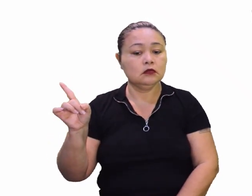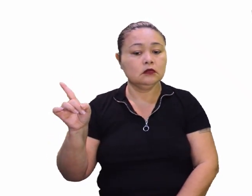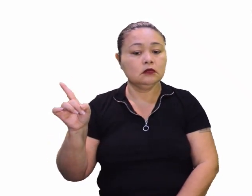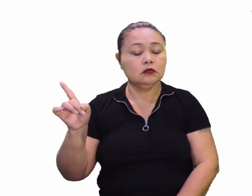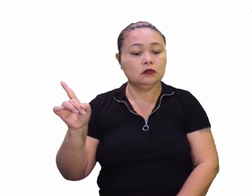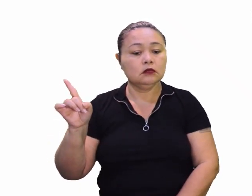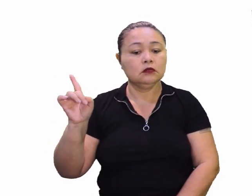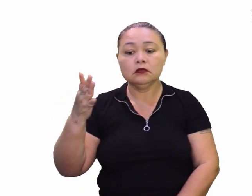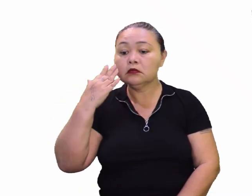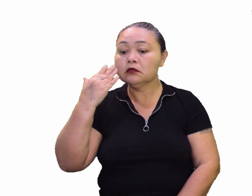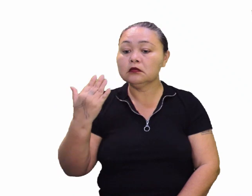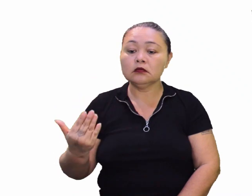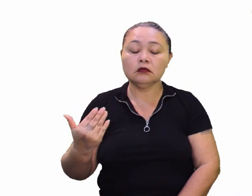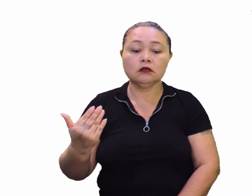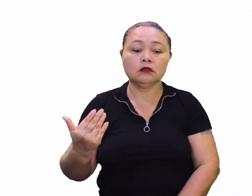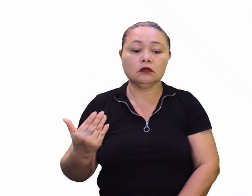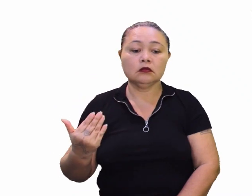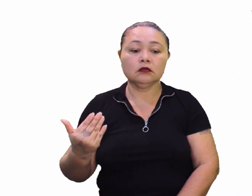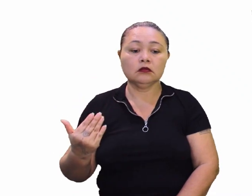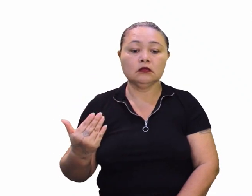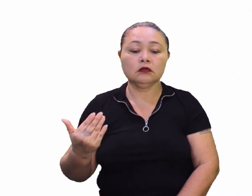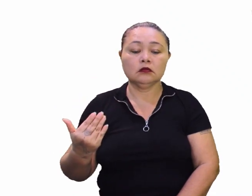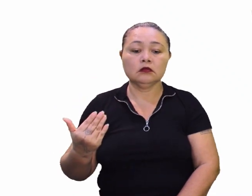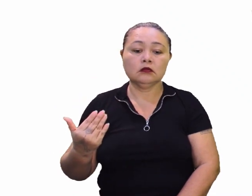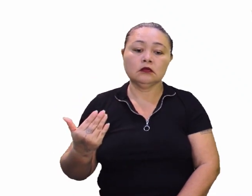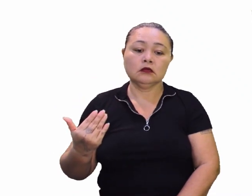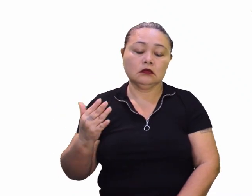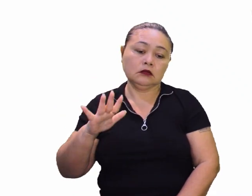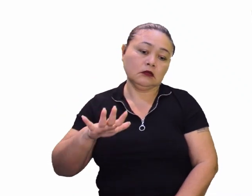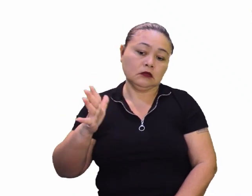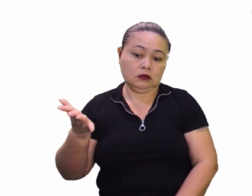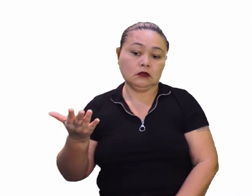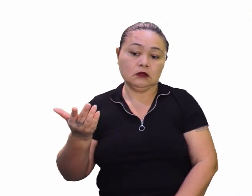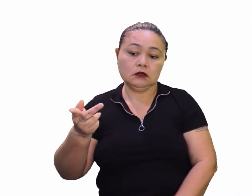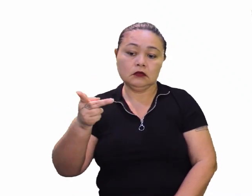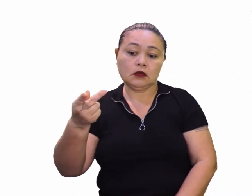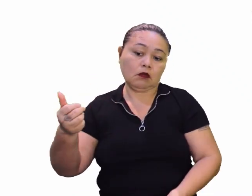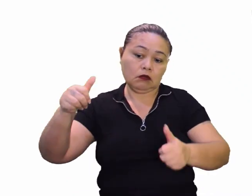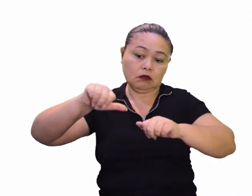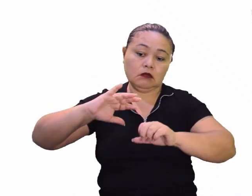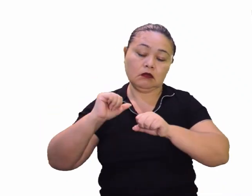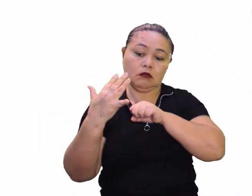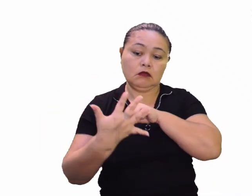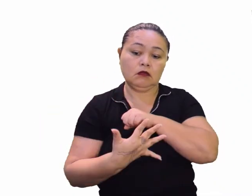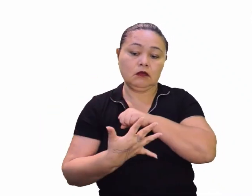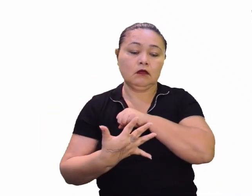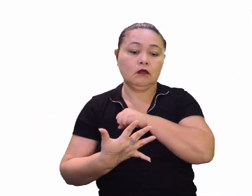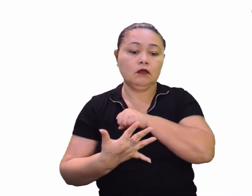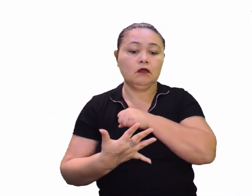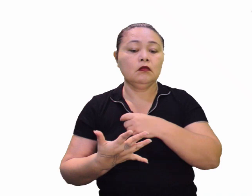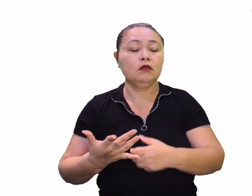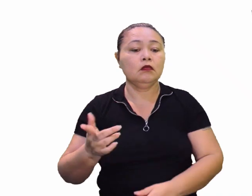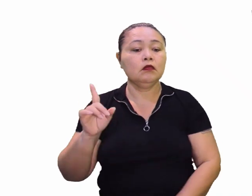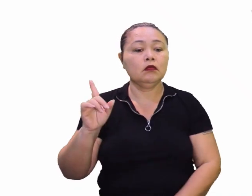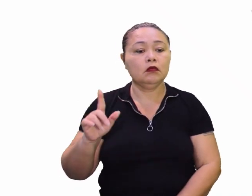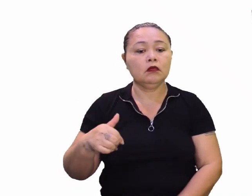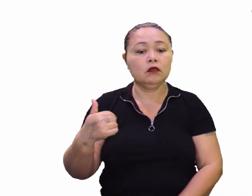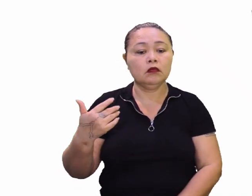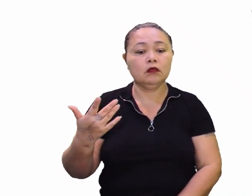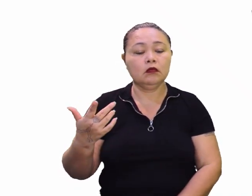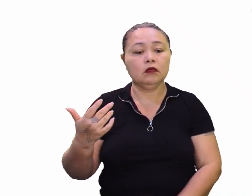ficou muito evidente ainda, né? Quer dizer, piorou com a Covid-19. Muito bem. Isso?